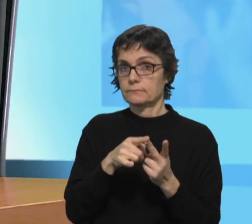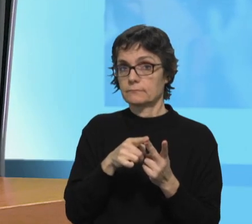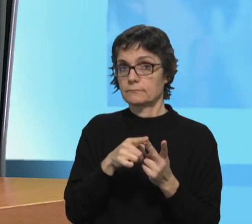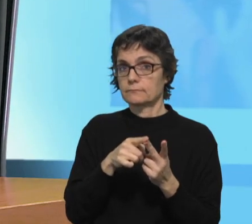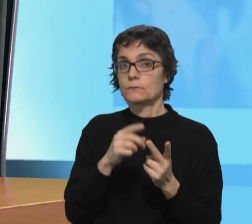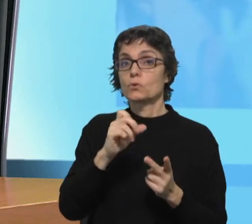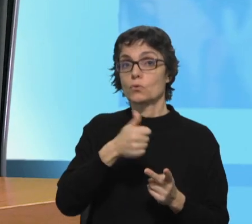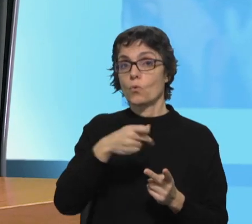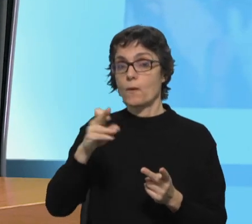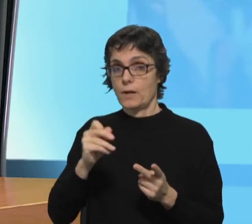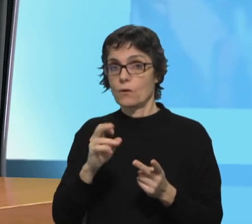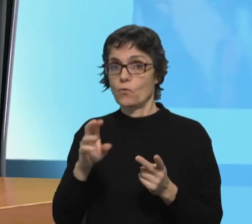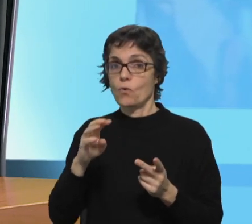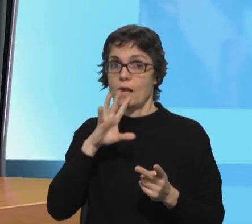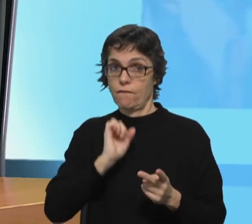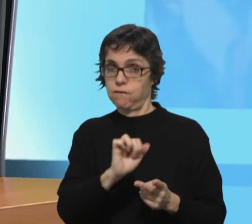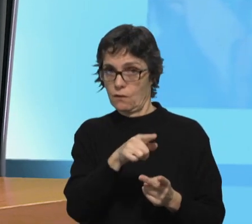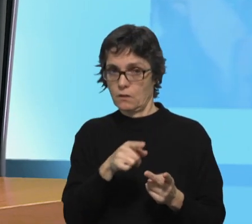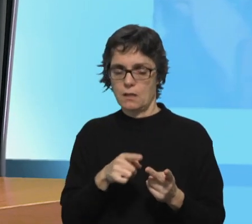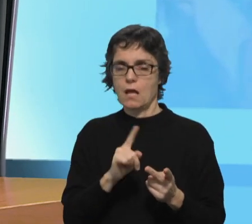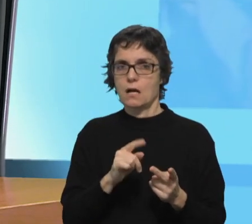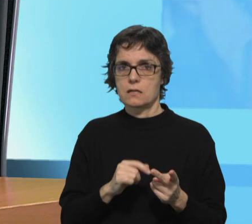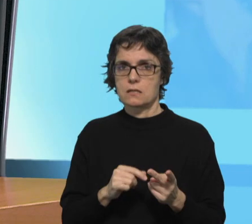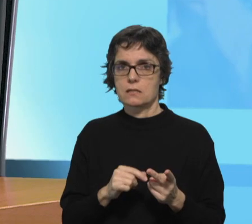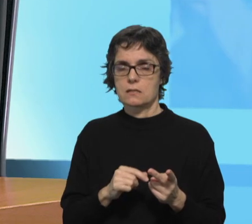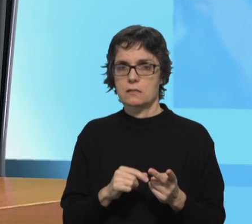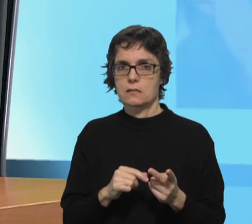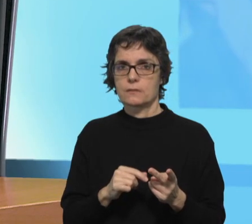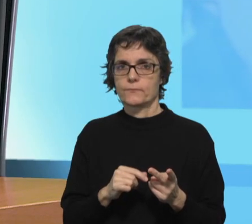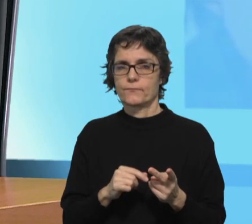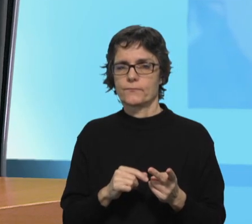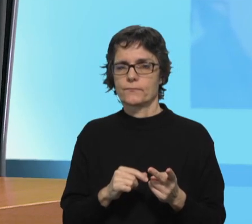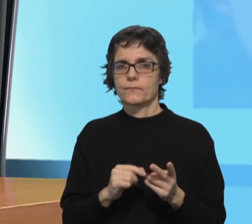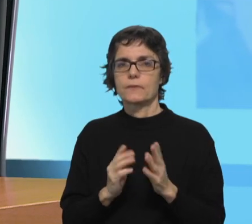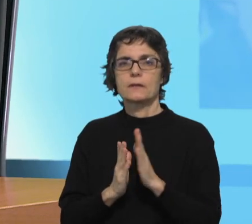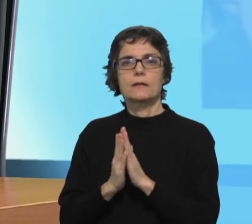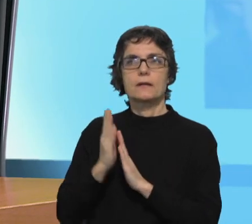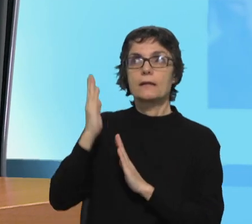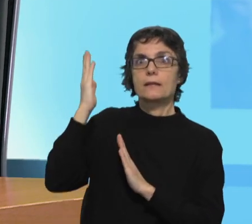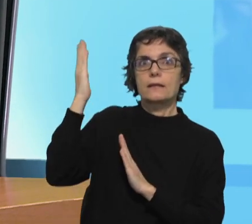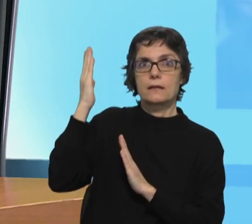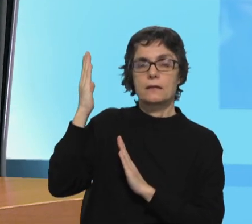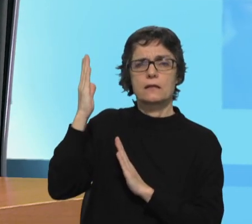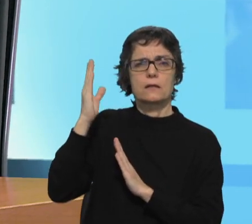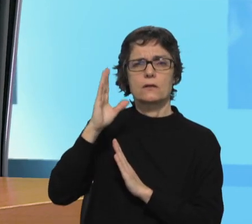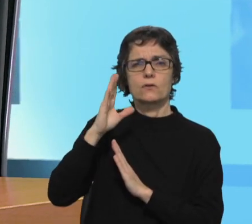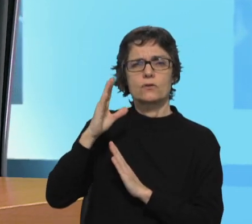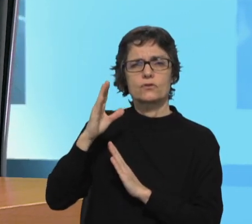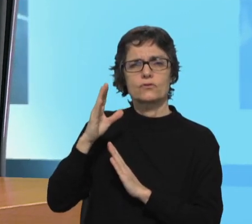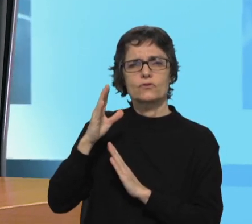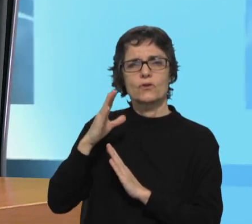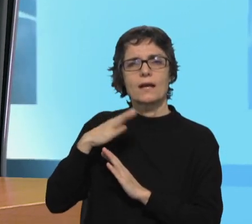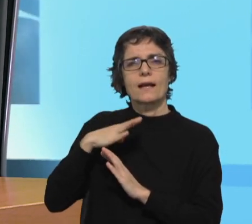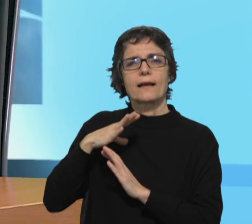do Abraão e do Isaac é de que a lição de que Deus não quer a morte de ninguém.